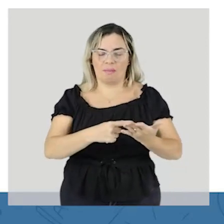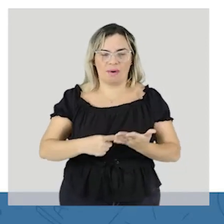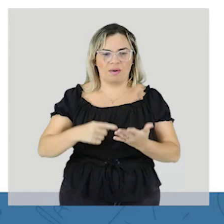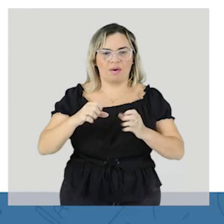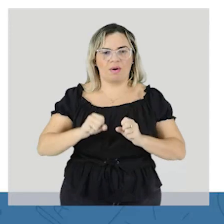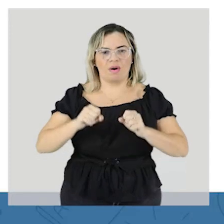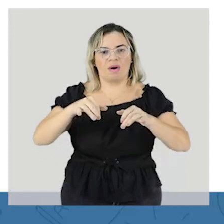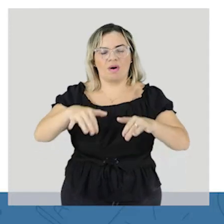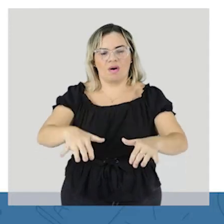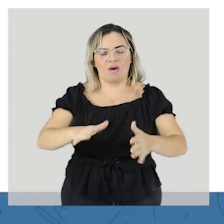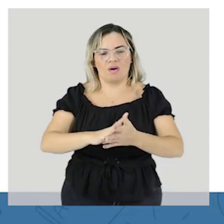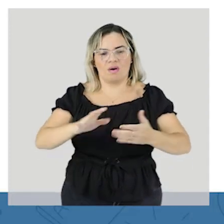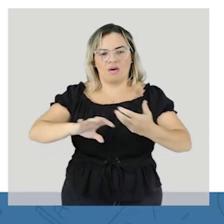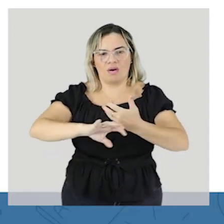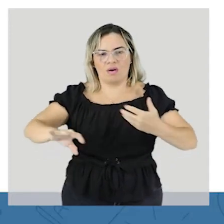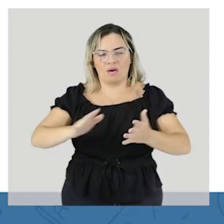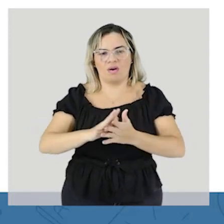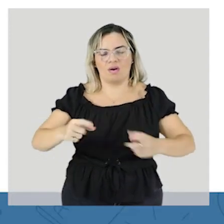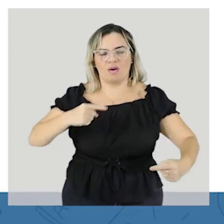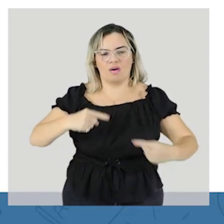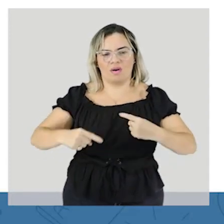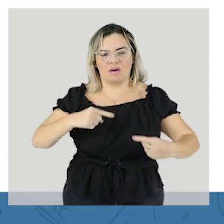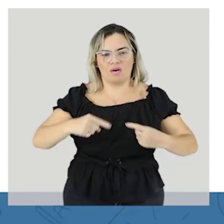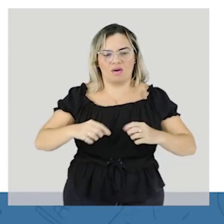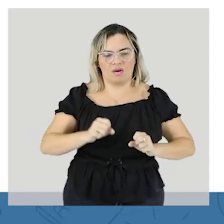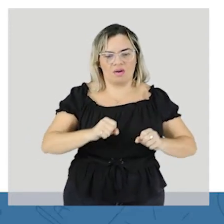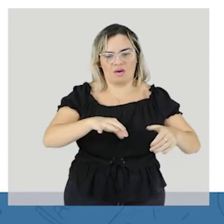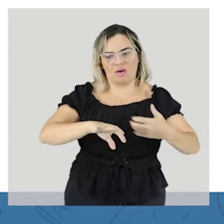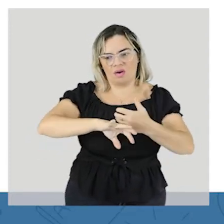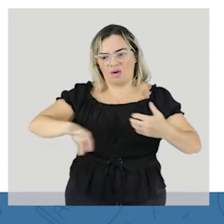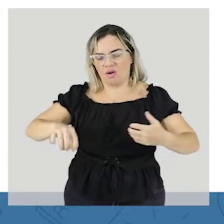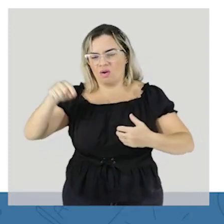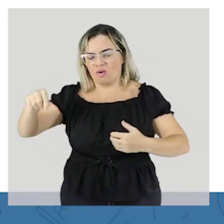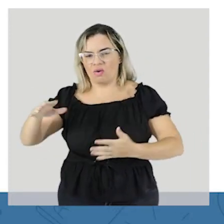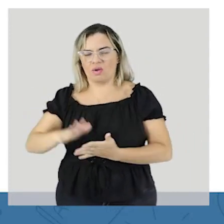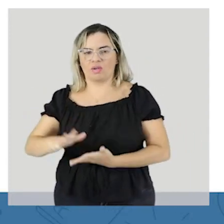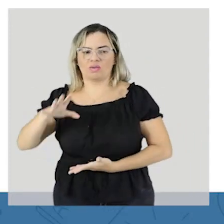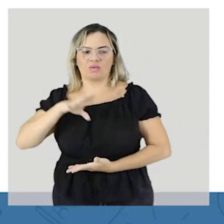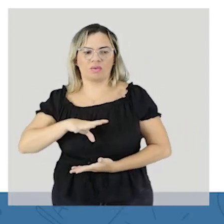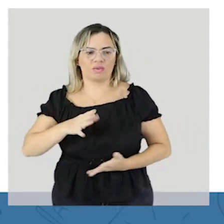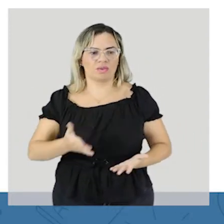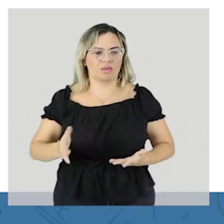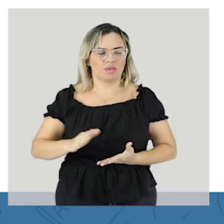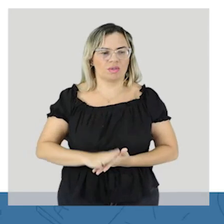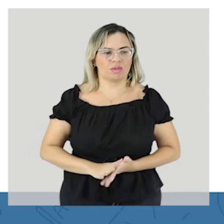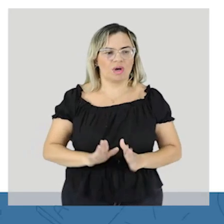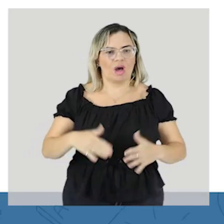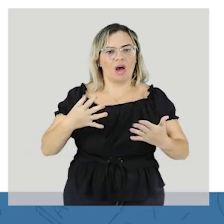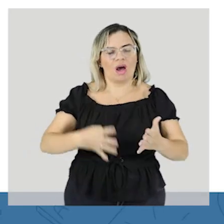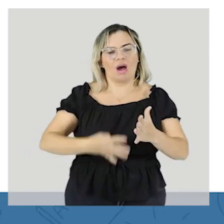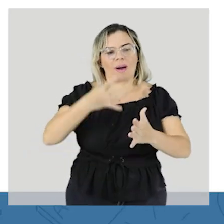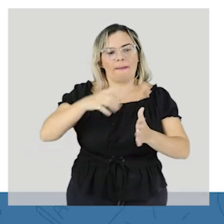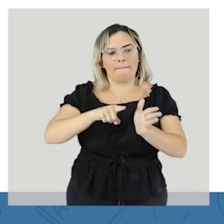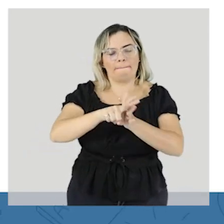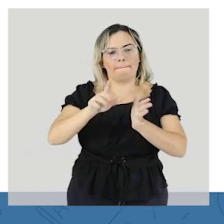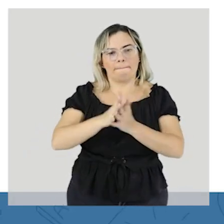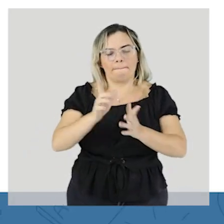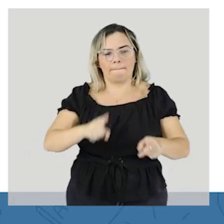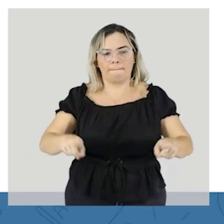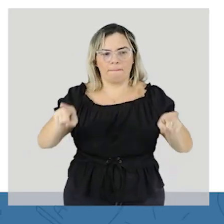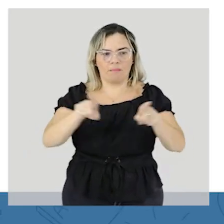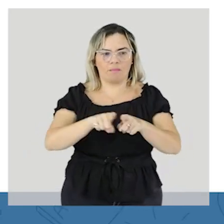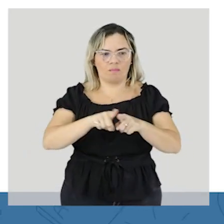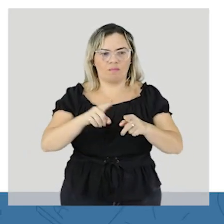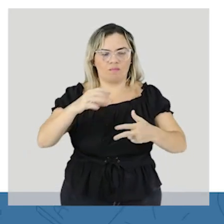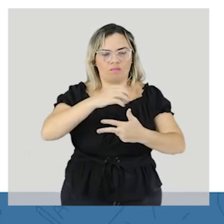nas duas, separar politicamente a colônia da metrópole. Muito bem. A quarta questão, também uma questão do